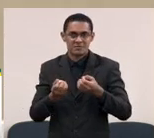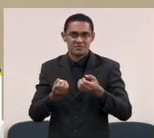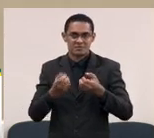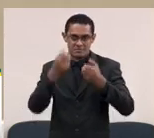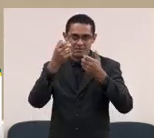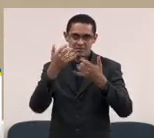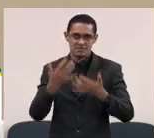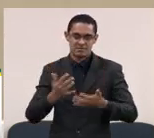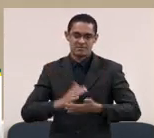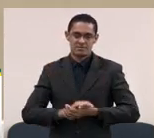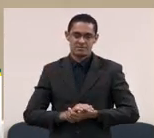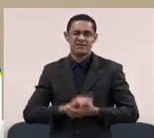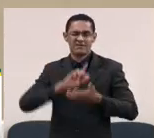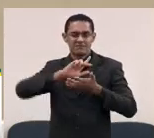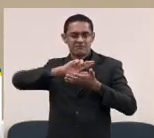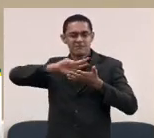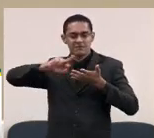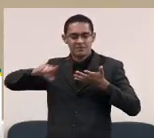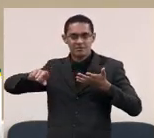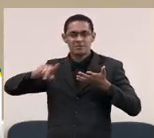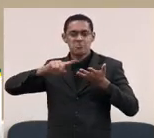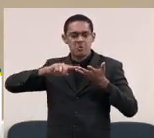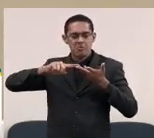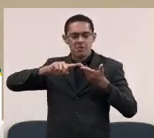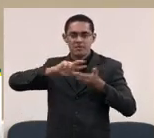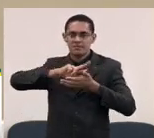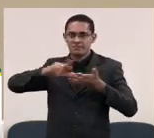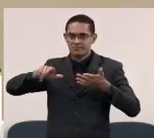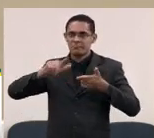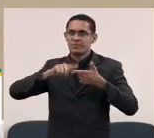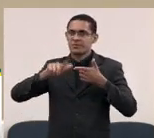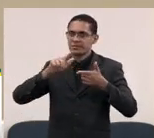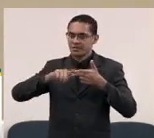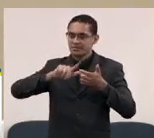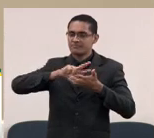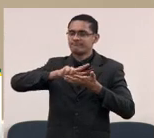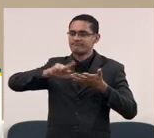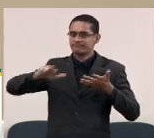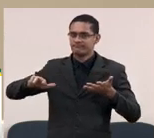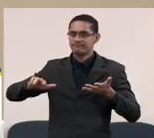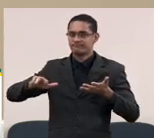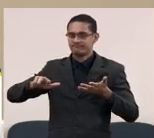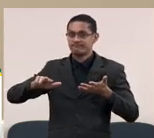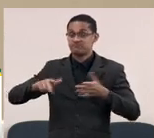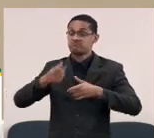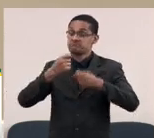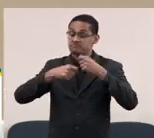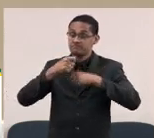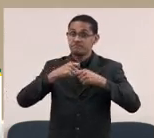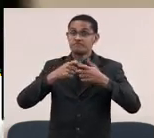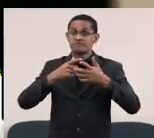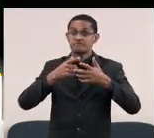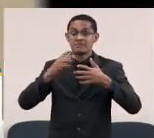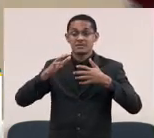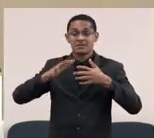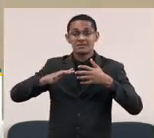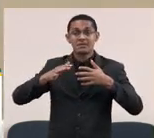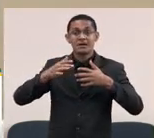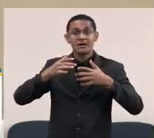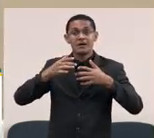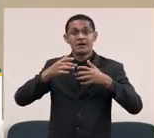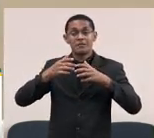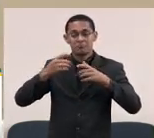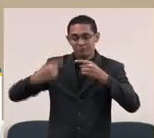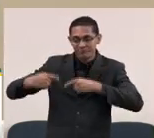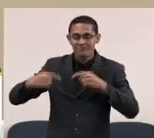verdade, os desafios são inúmeros, os desafios são vários. A crise, talvez, a crise política, a